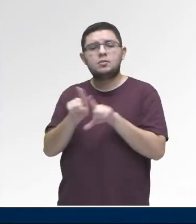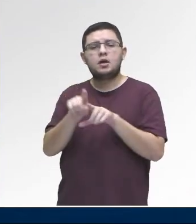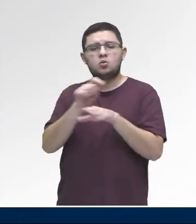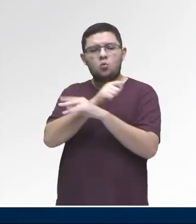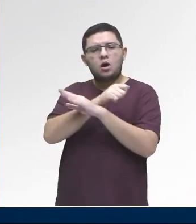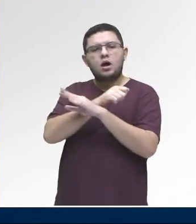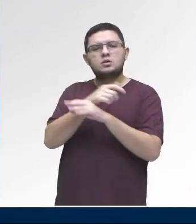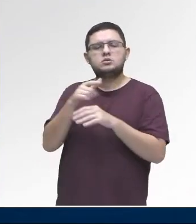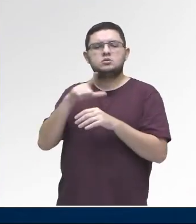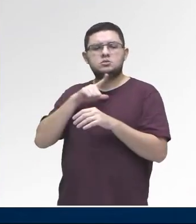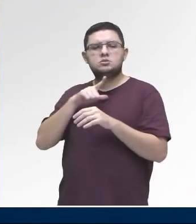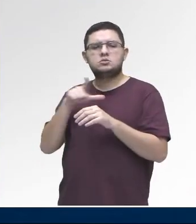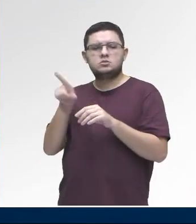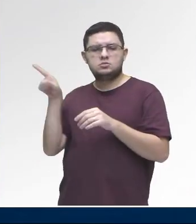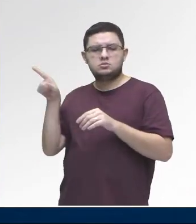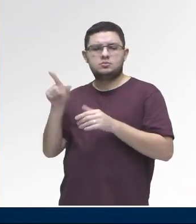aqui é